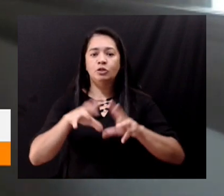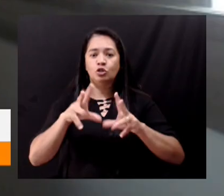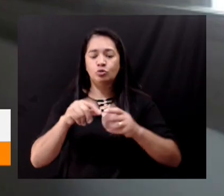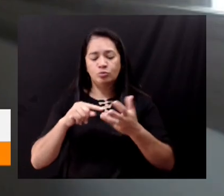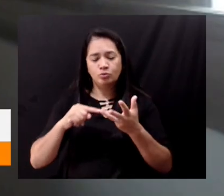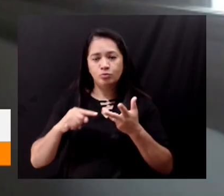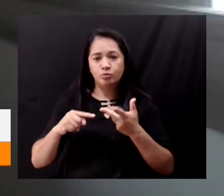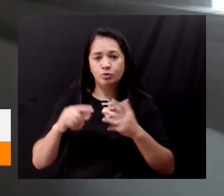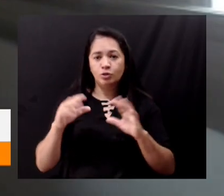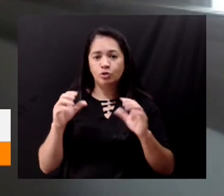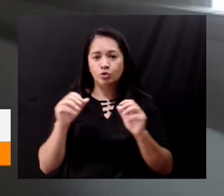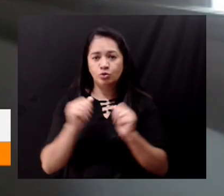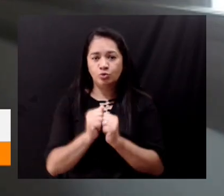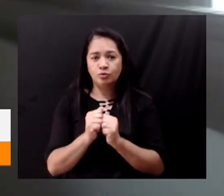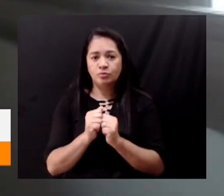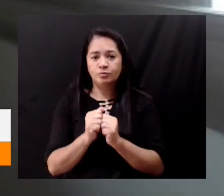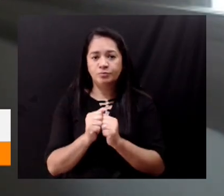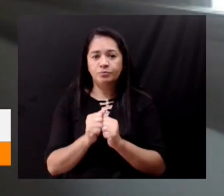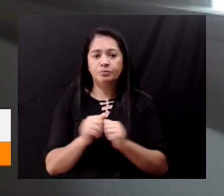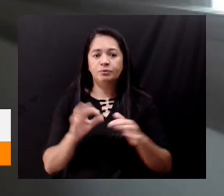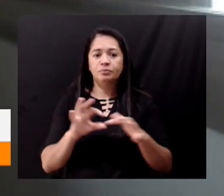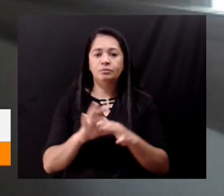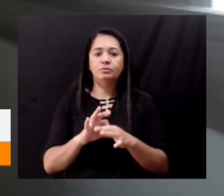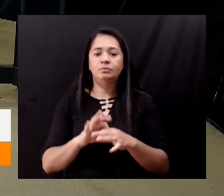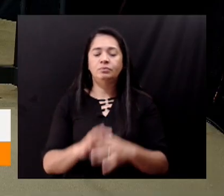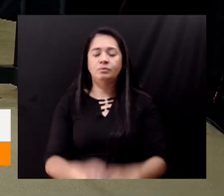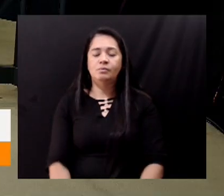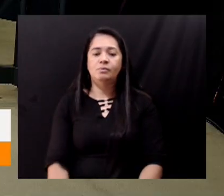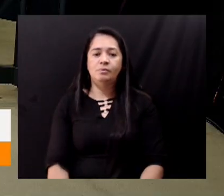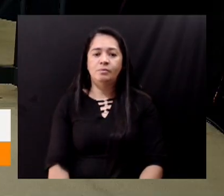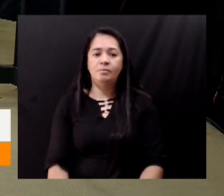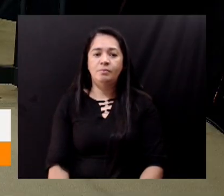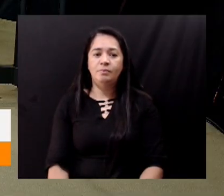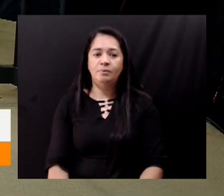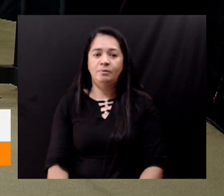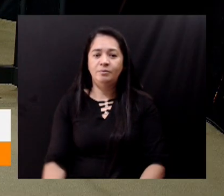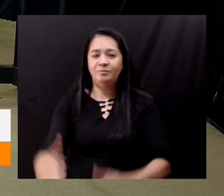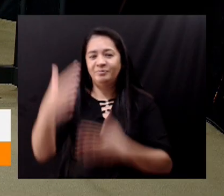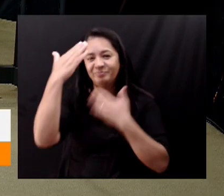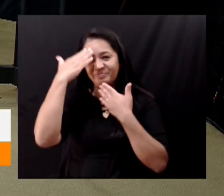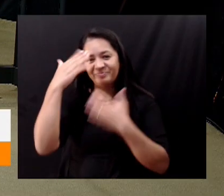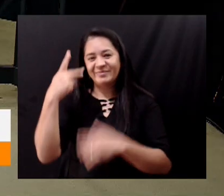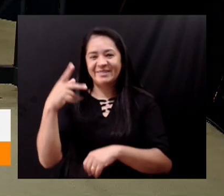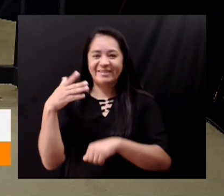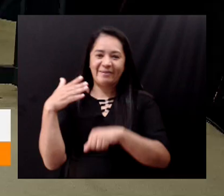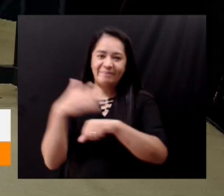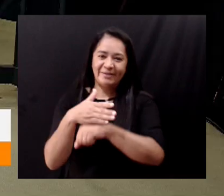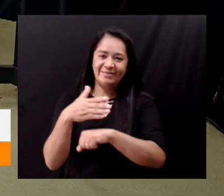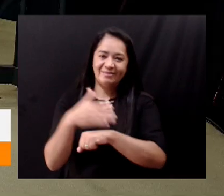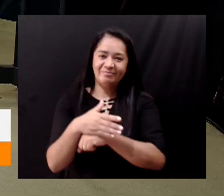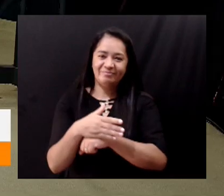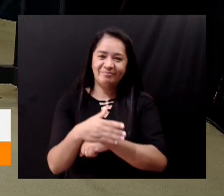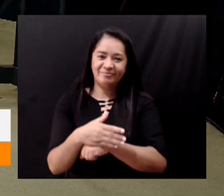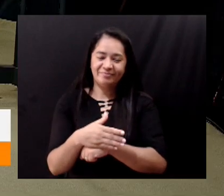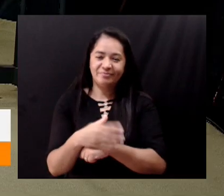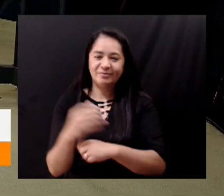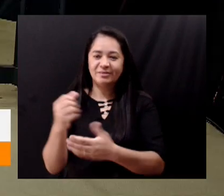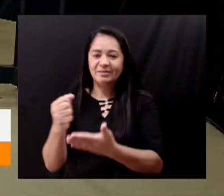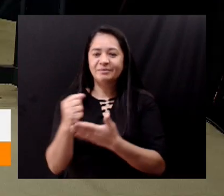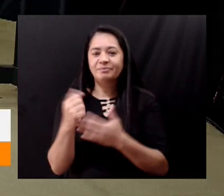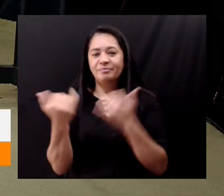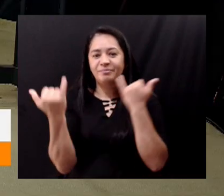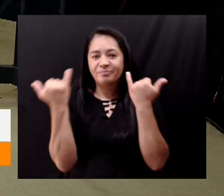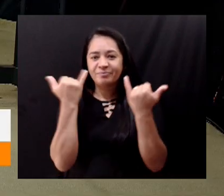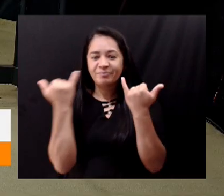extremamente interligadas. Maravilha. Obrigada pela sua participação com a gente, viu, Micaela, de trazer aí informações importantes